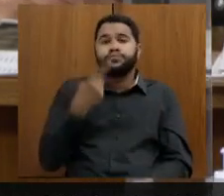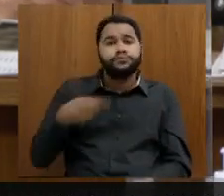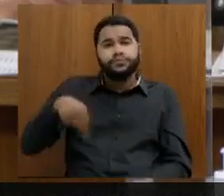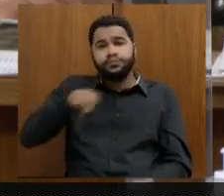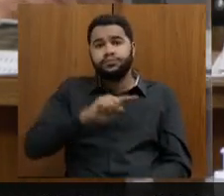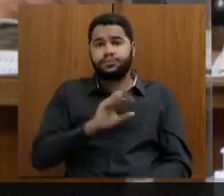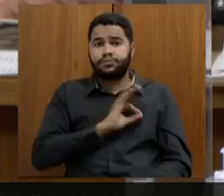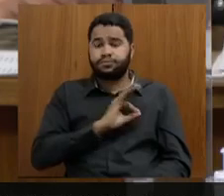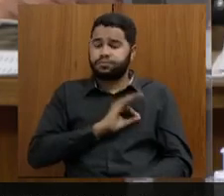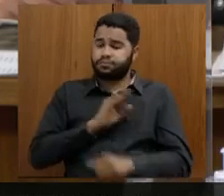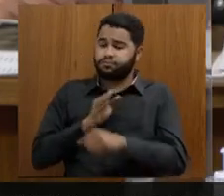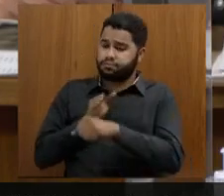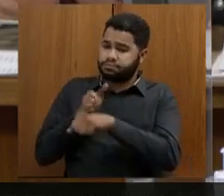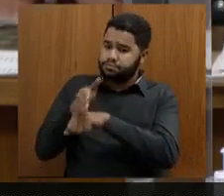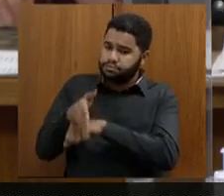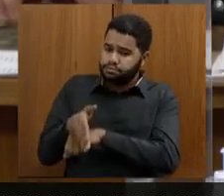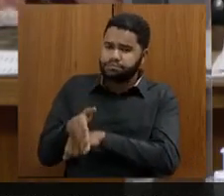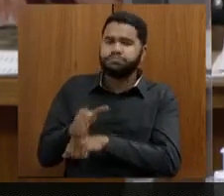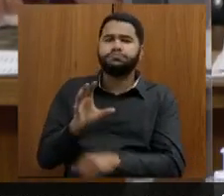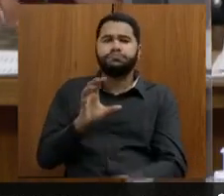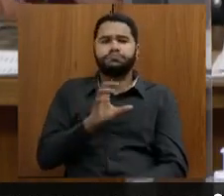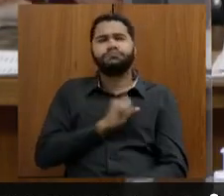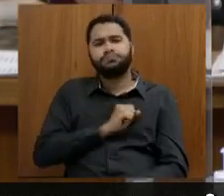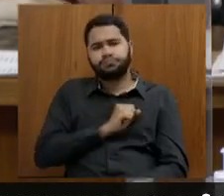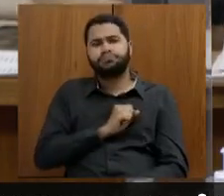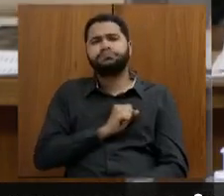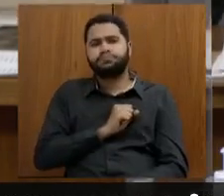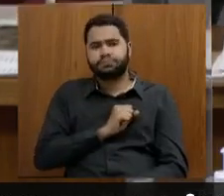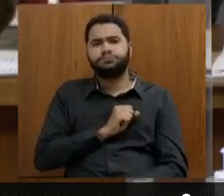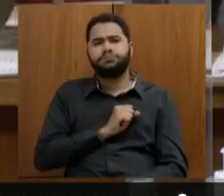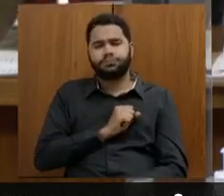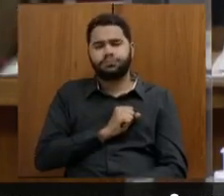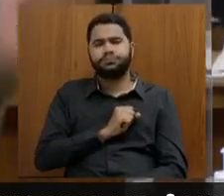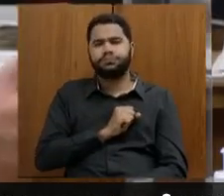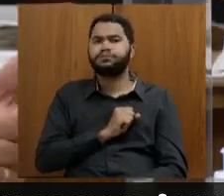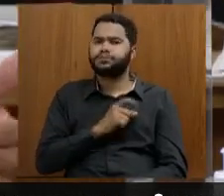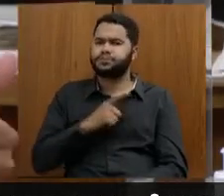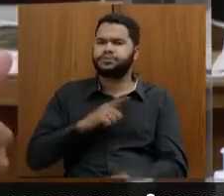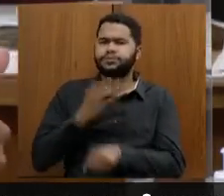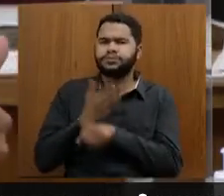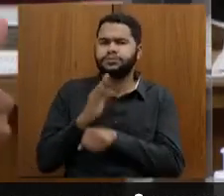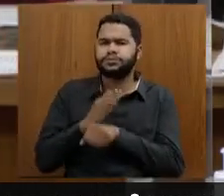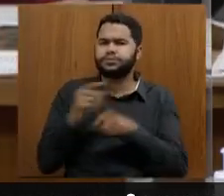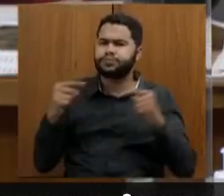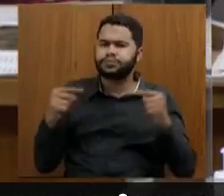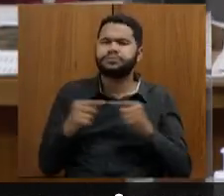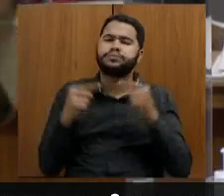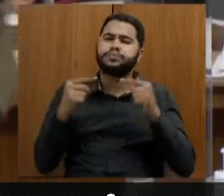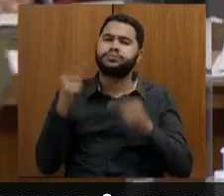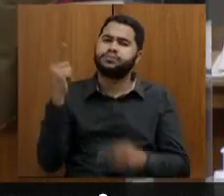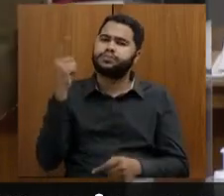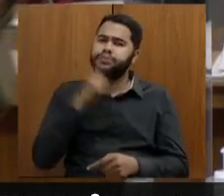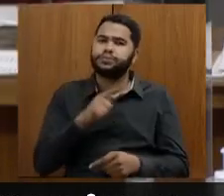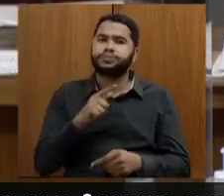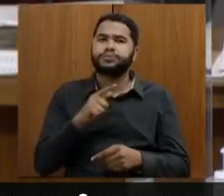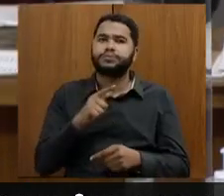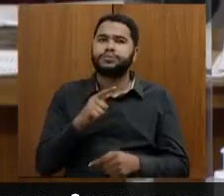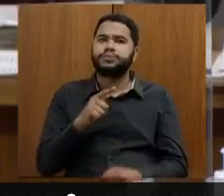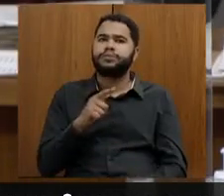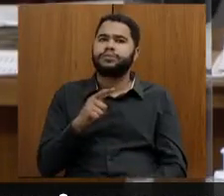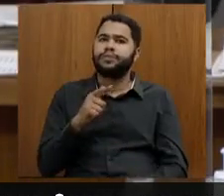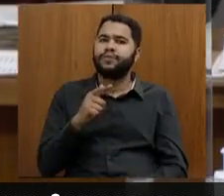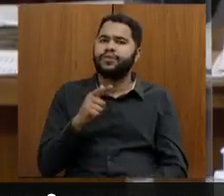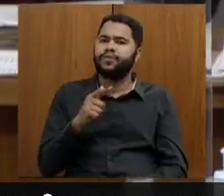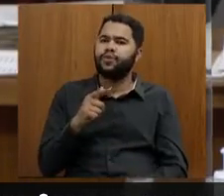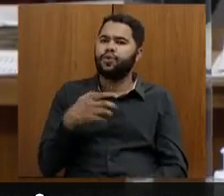para nós o nosso policial que vai lá ele ele ama ele ele tem um treinamento apropriado ele consegue falar a língua